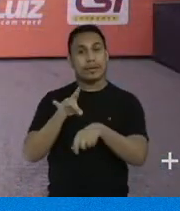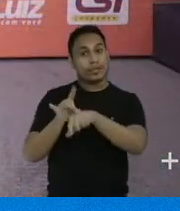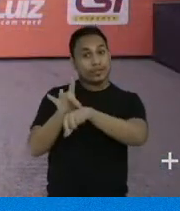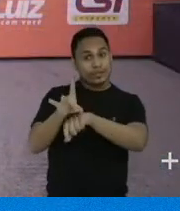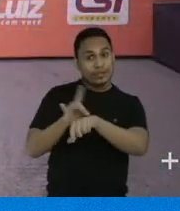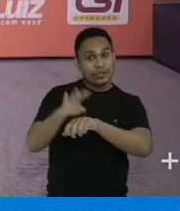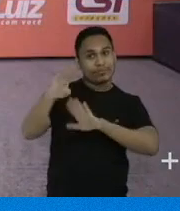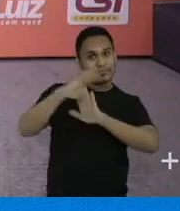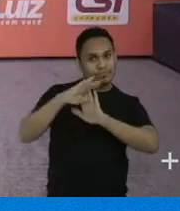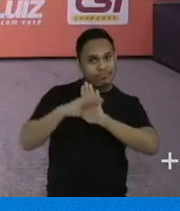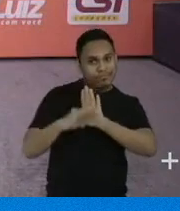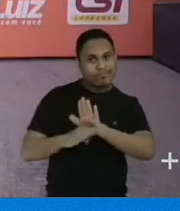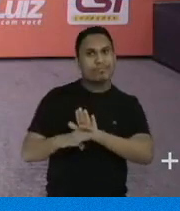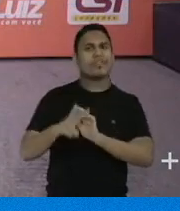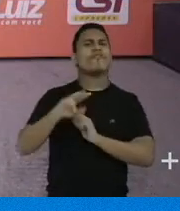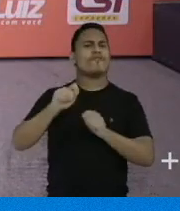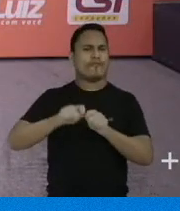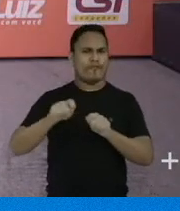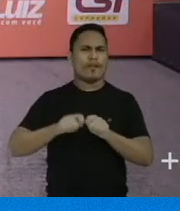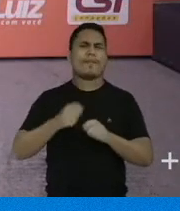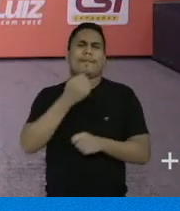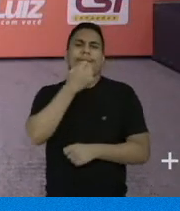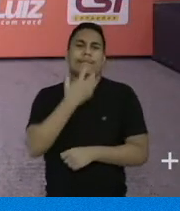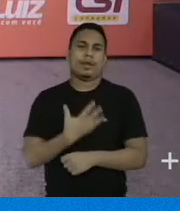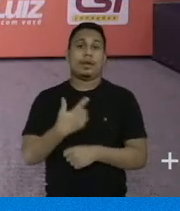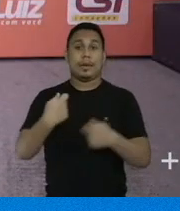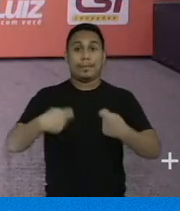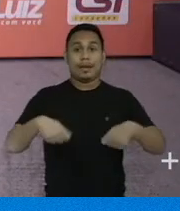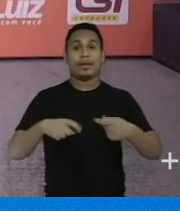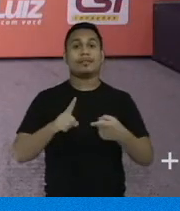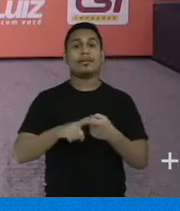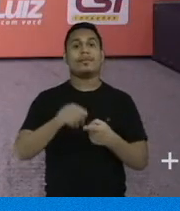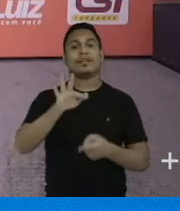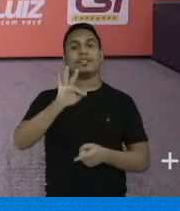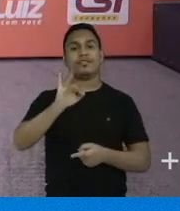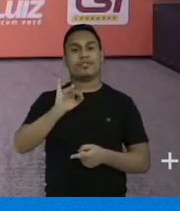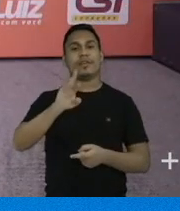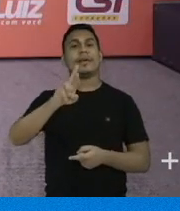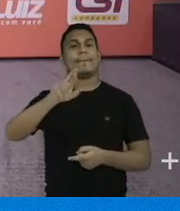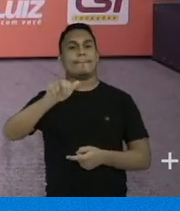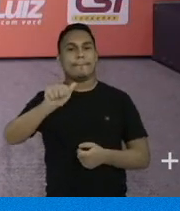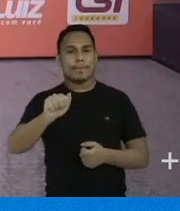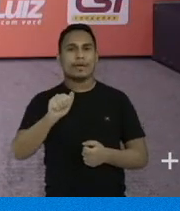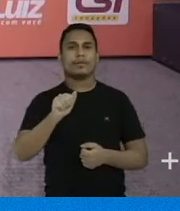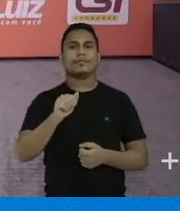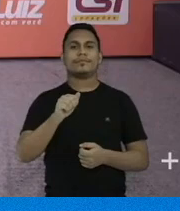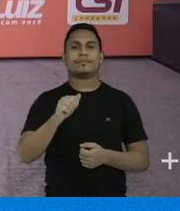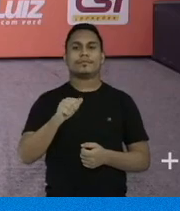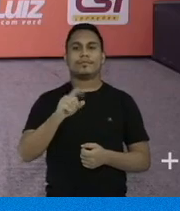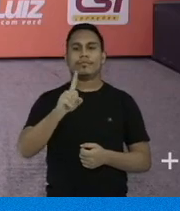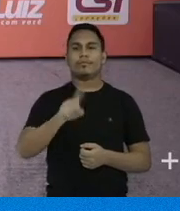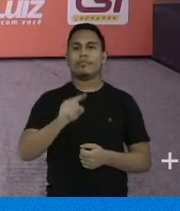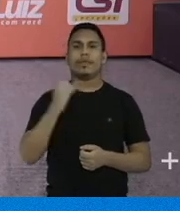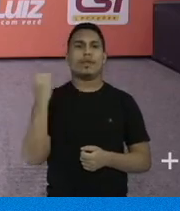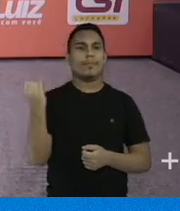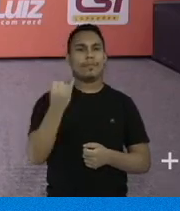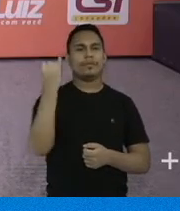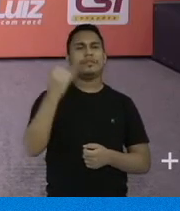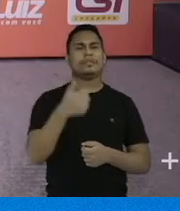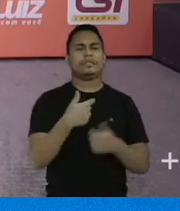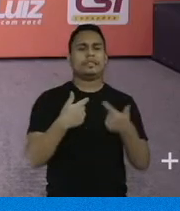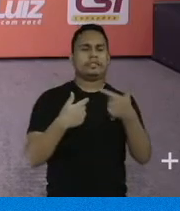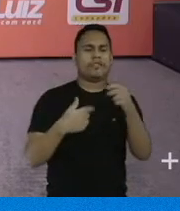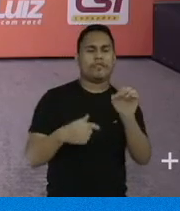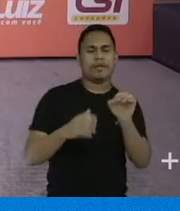bem. A gente precisa de fibra. A ingestão diária de fibra recomendada é de 20 a 25 gramas